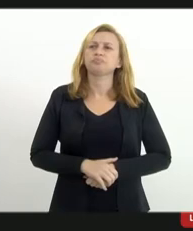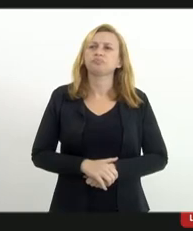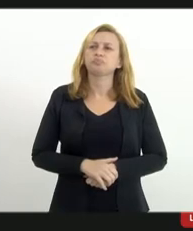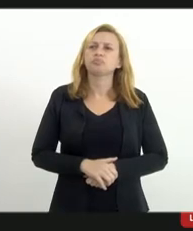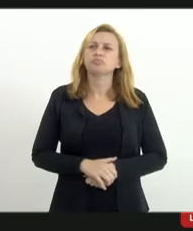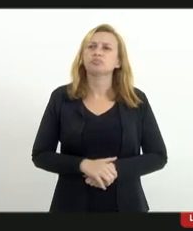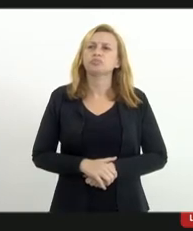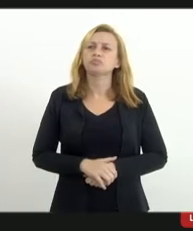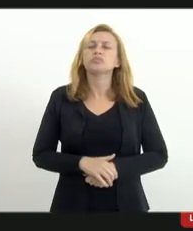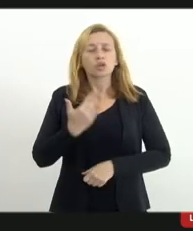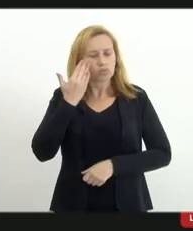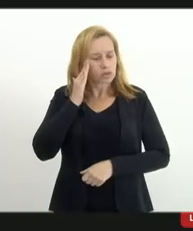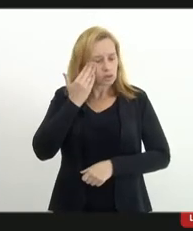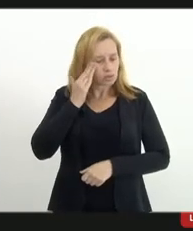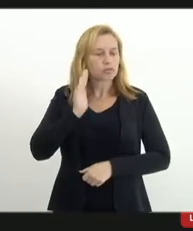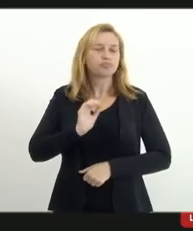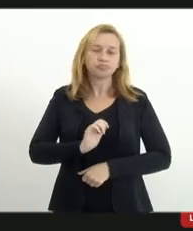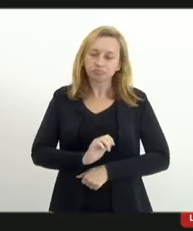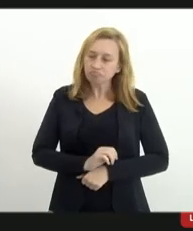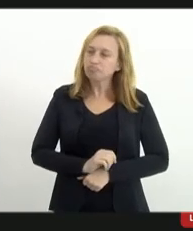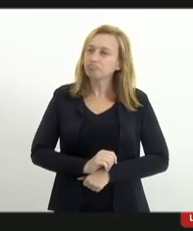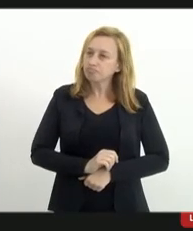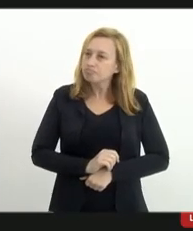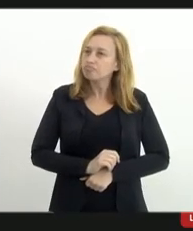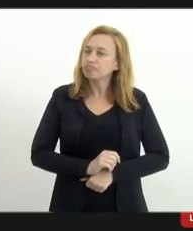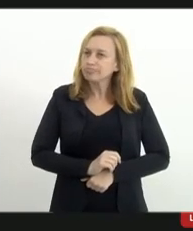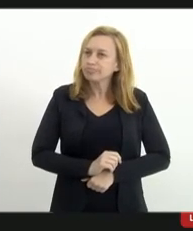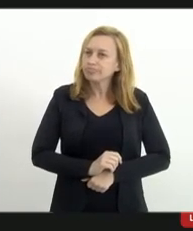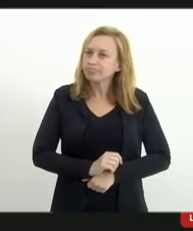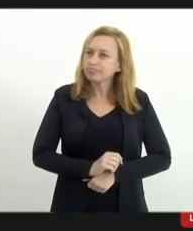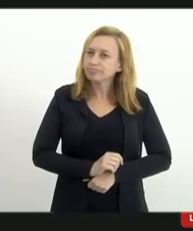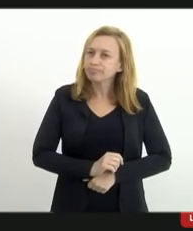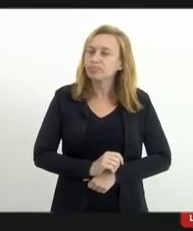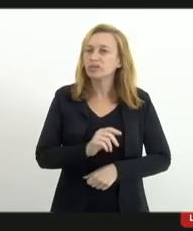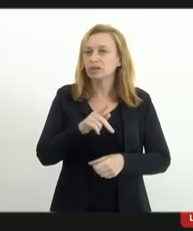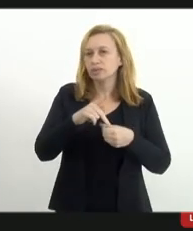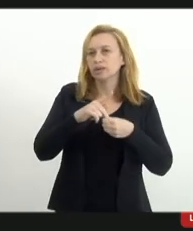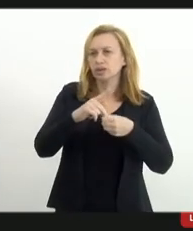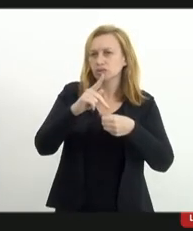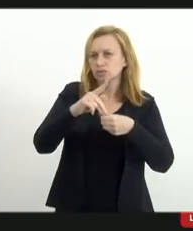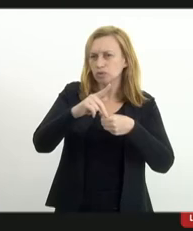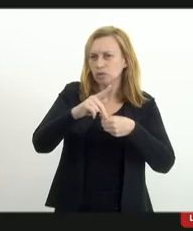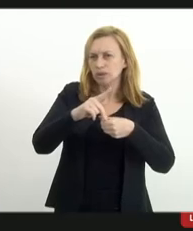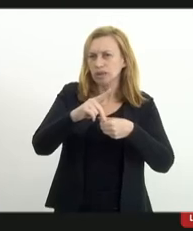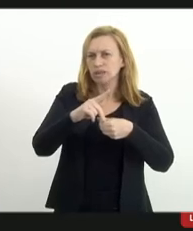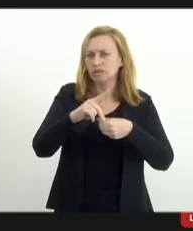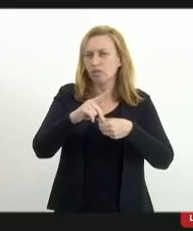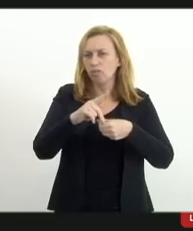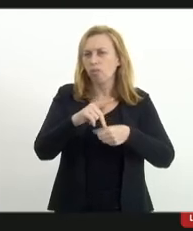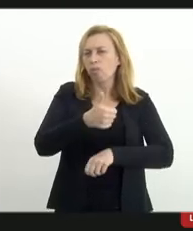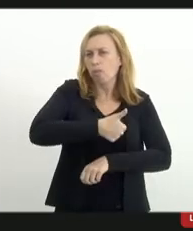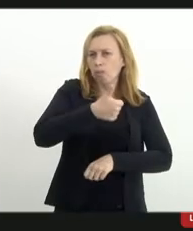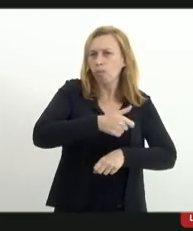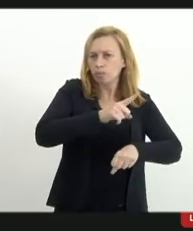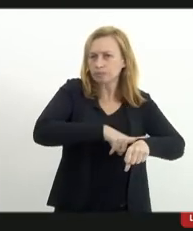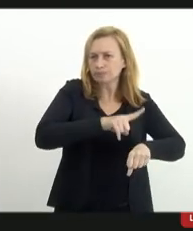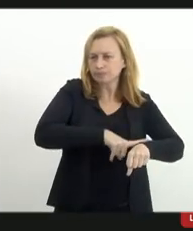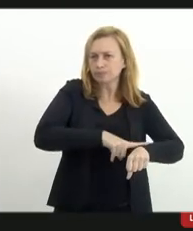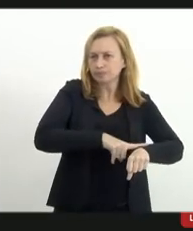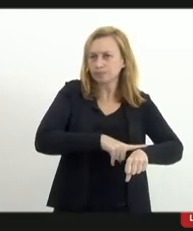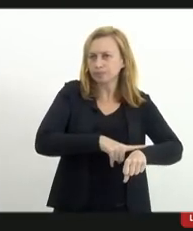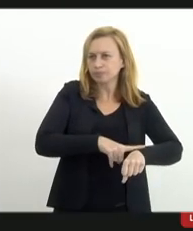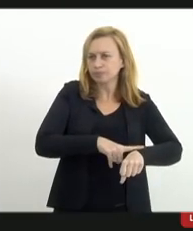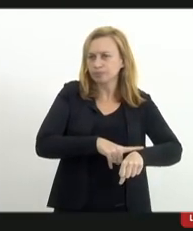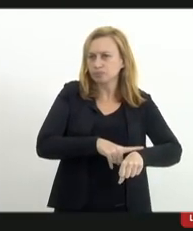eu fiquei com o entendimento de que a Petrobras, ela, pelo menos num primeiro momento, ela não via ali